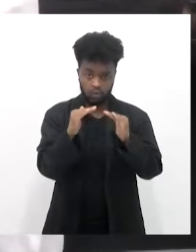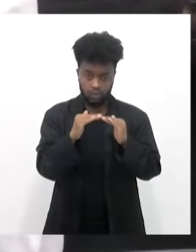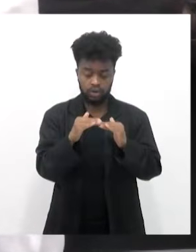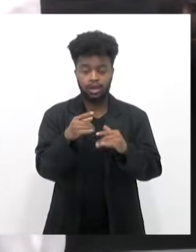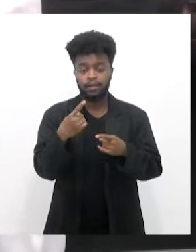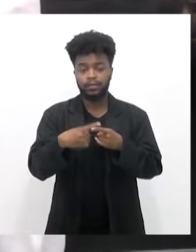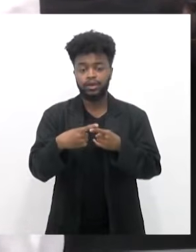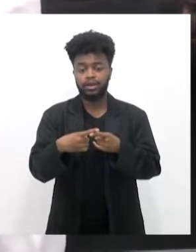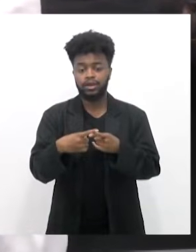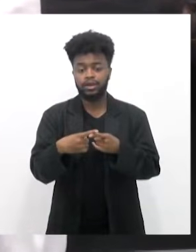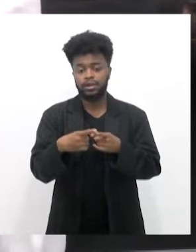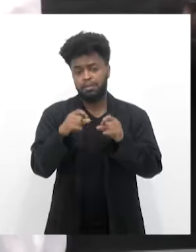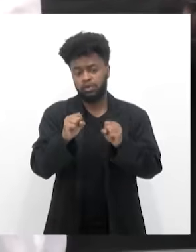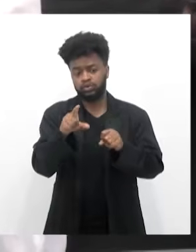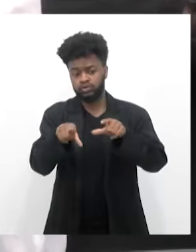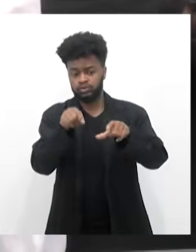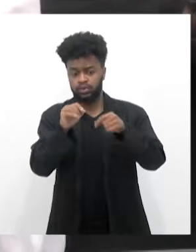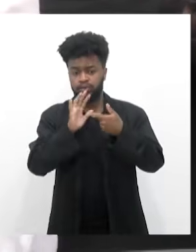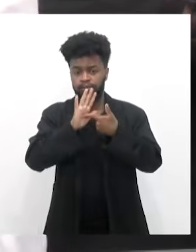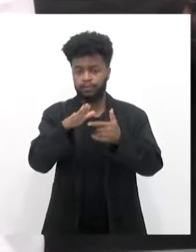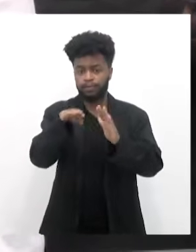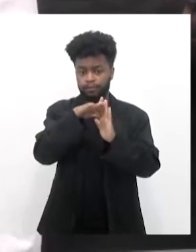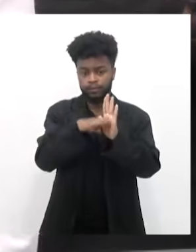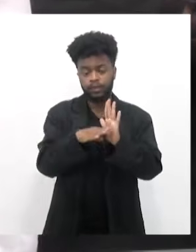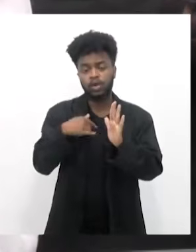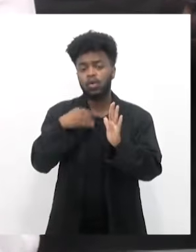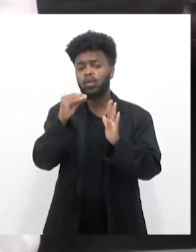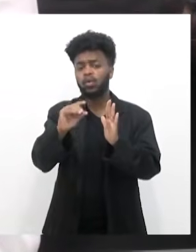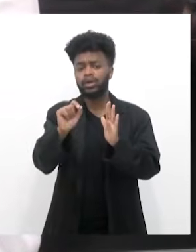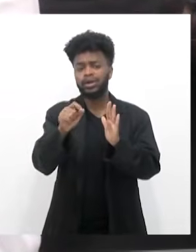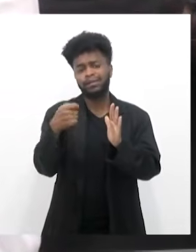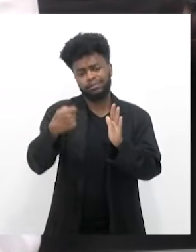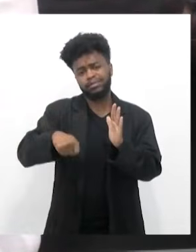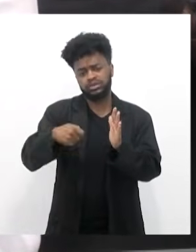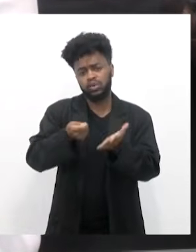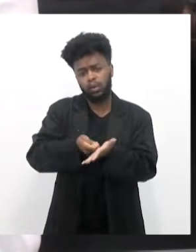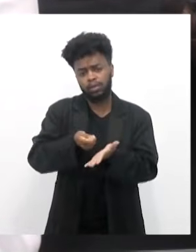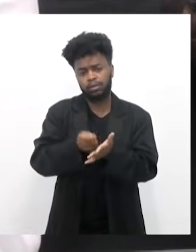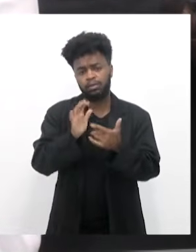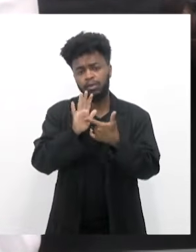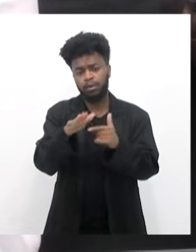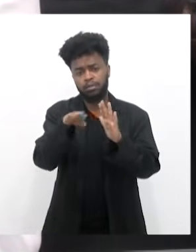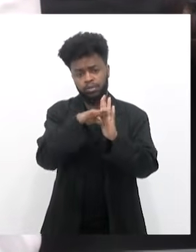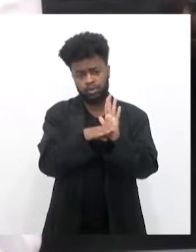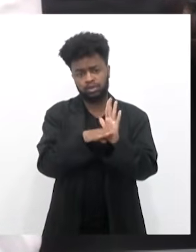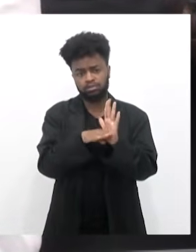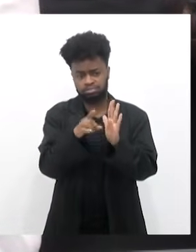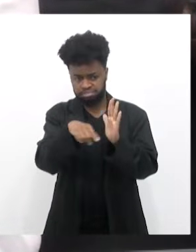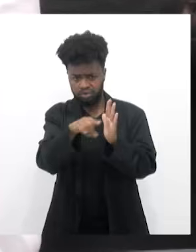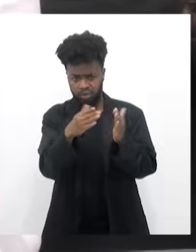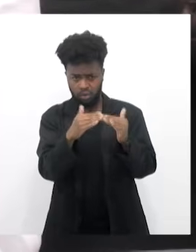facultado apresentar um programa, eu colocaria que deverá apresentar um programa. Tá bom. Concorda? Não é facultado, não, ele só